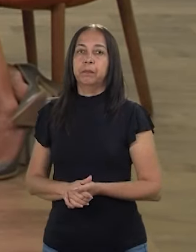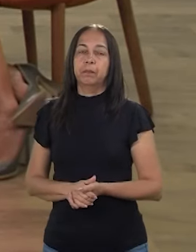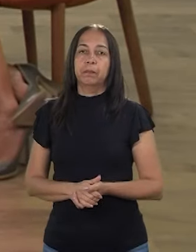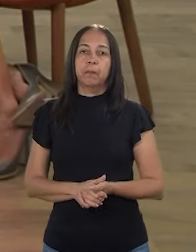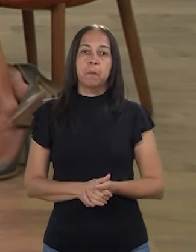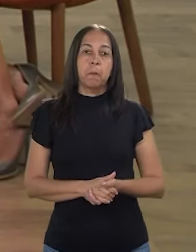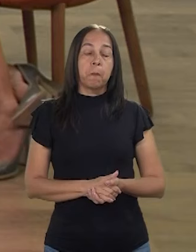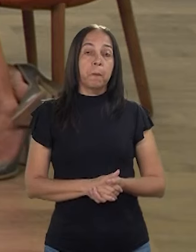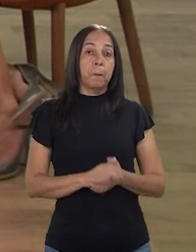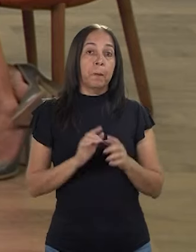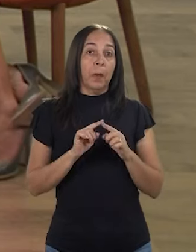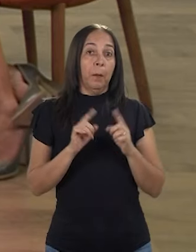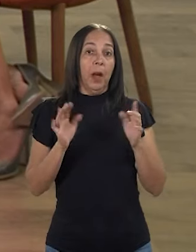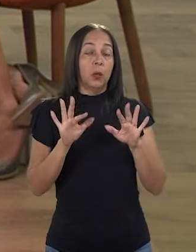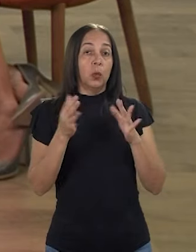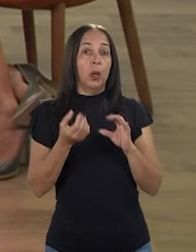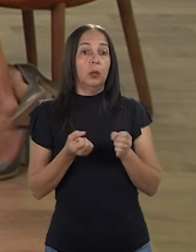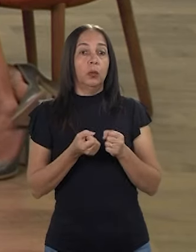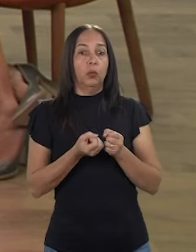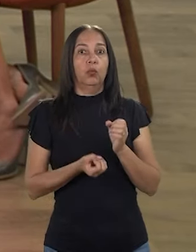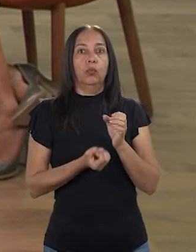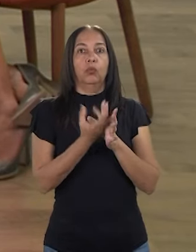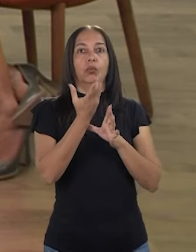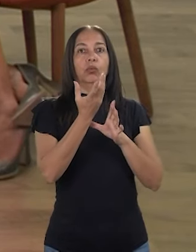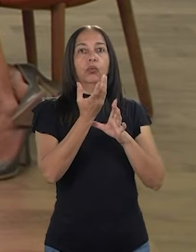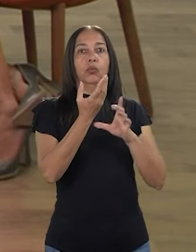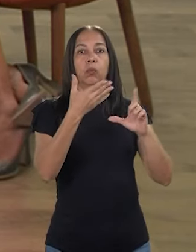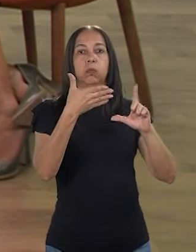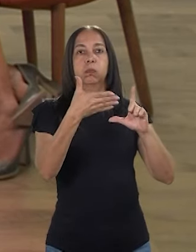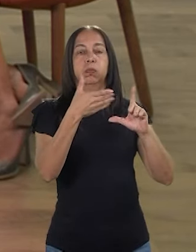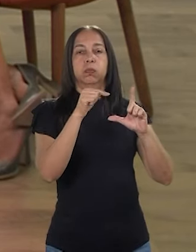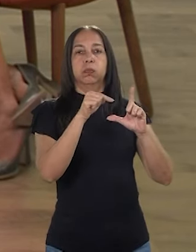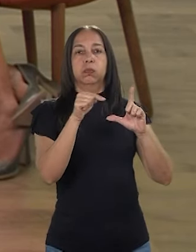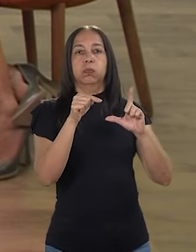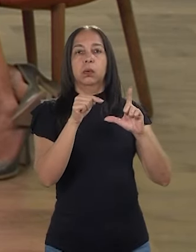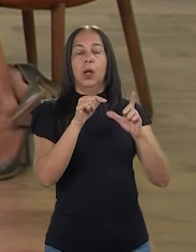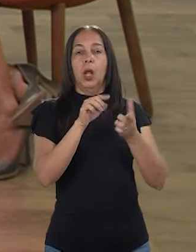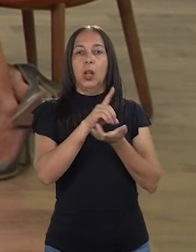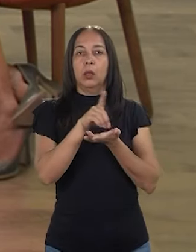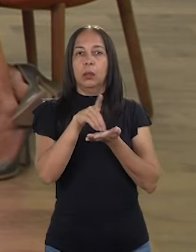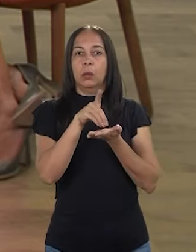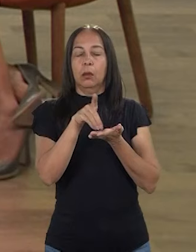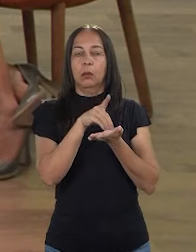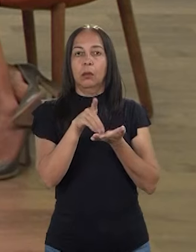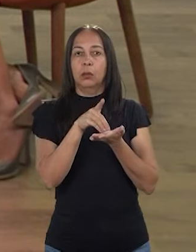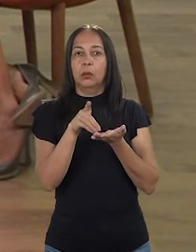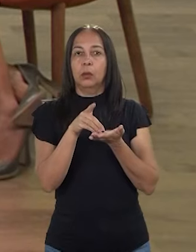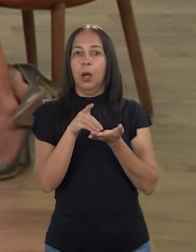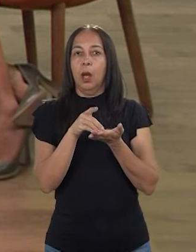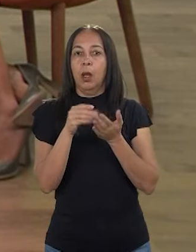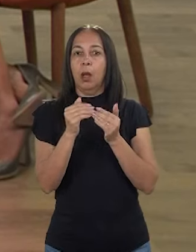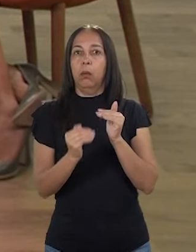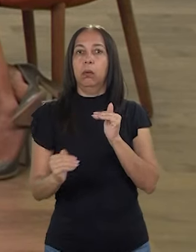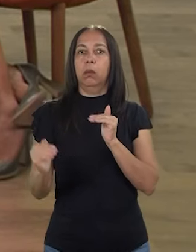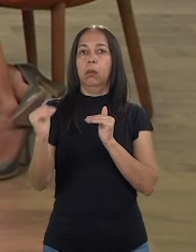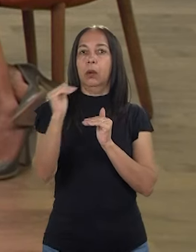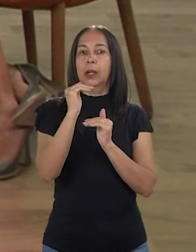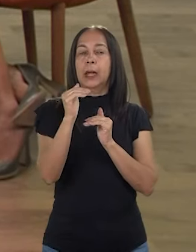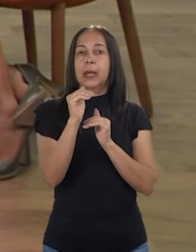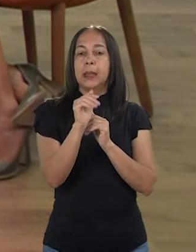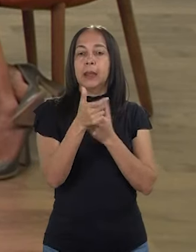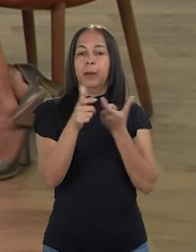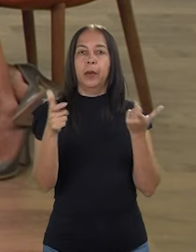a a chegada das plataformas digitais né a a ocorrência das plataformas digitais e a sua predominância em